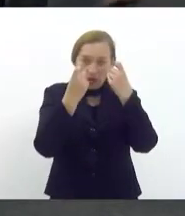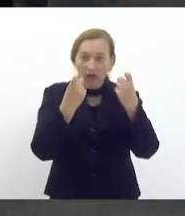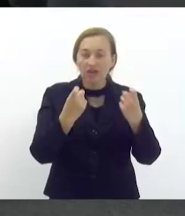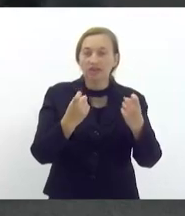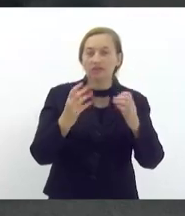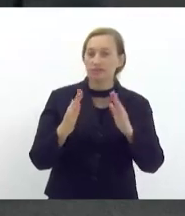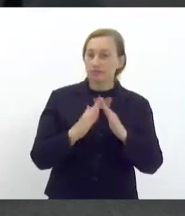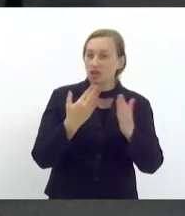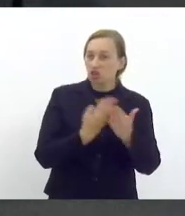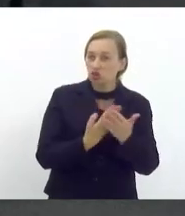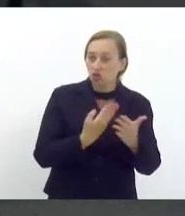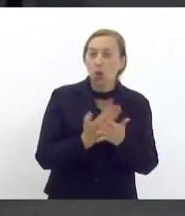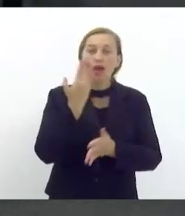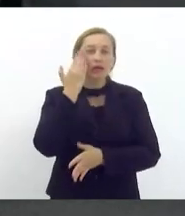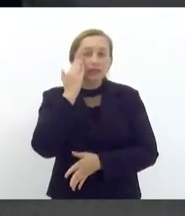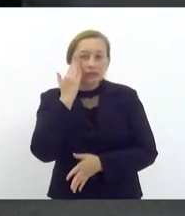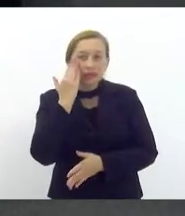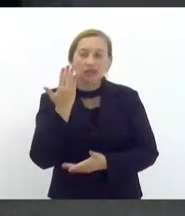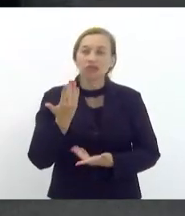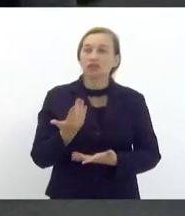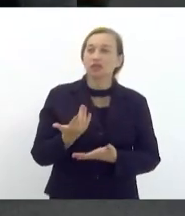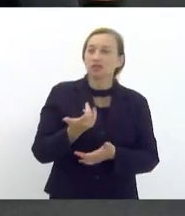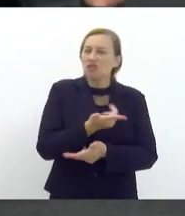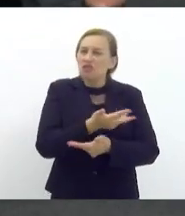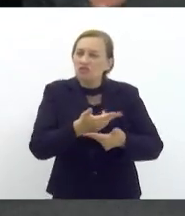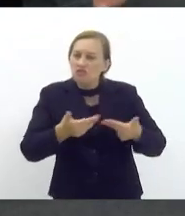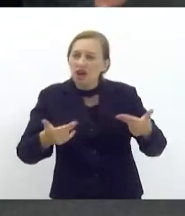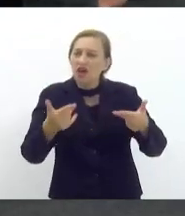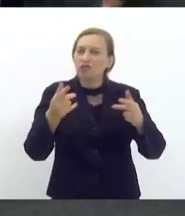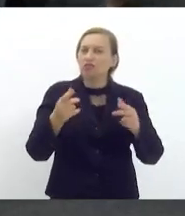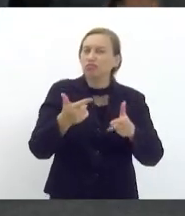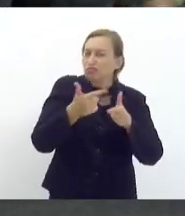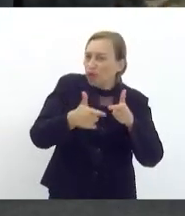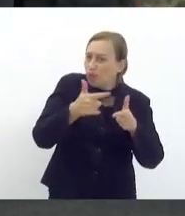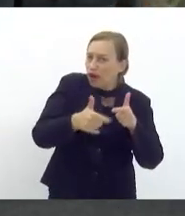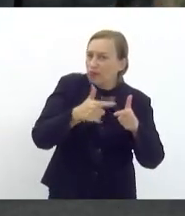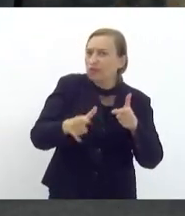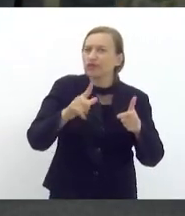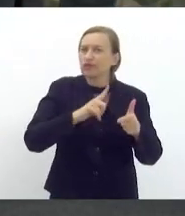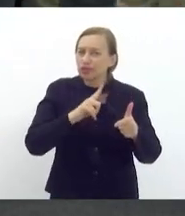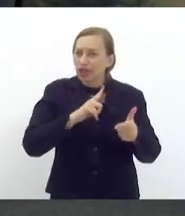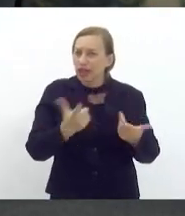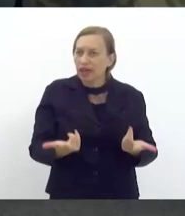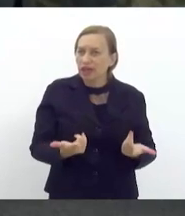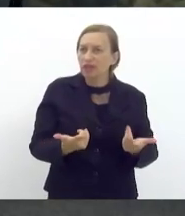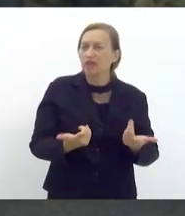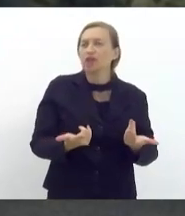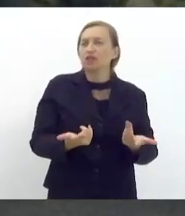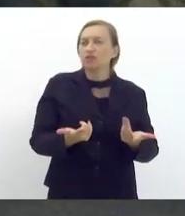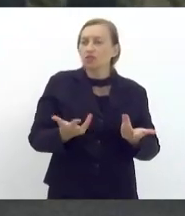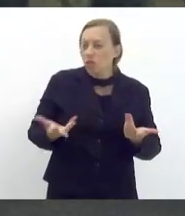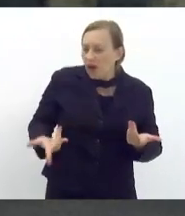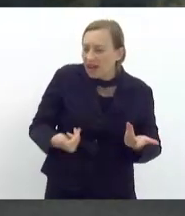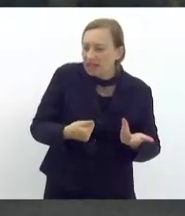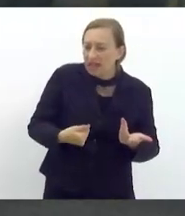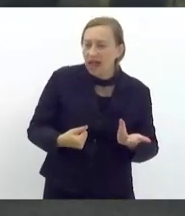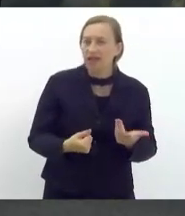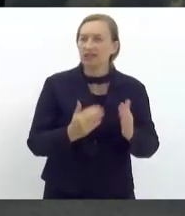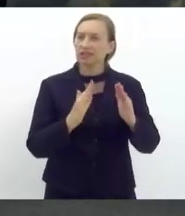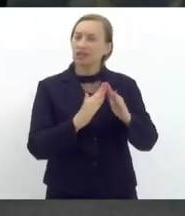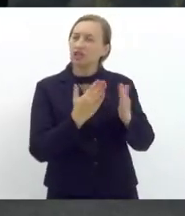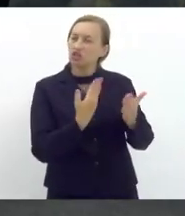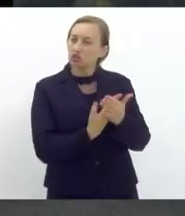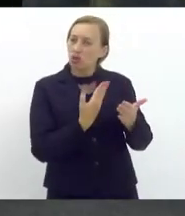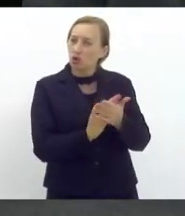escolas a gente entende que isso passa por uma série de dimensões como garantir condições de funcionamento Digno nas escolas hoje